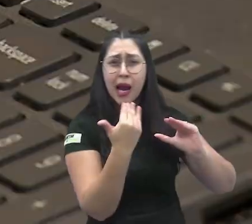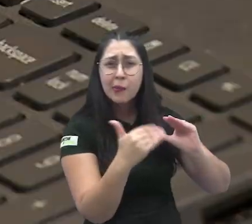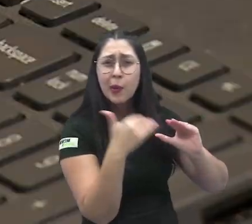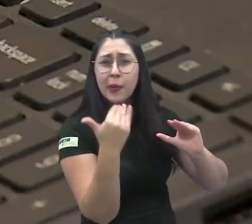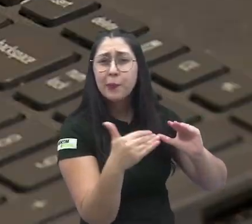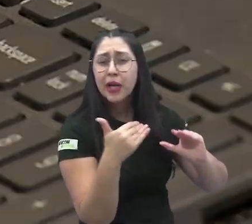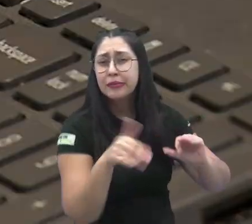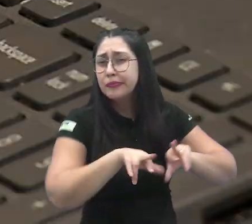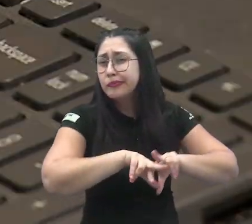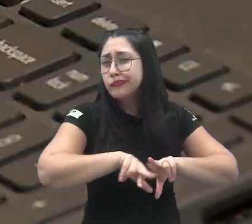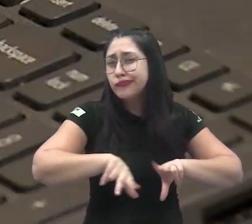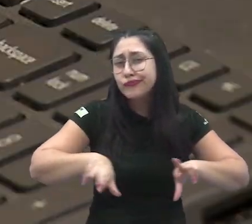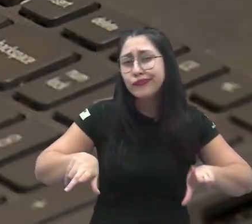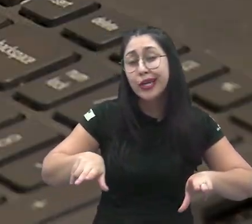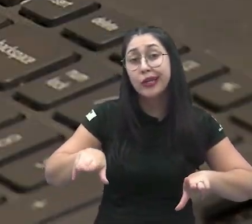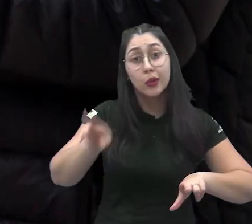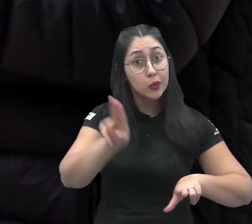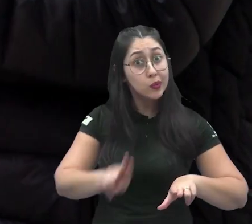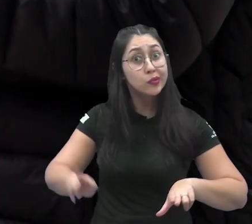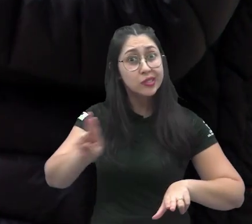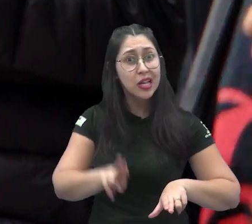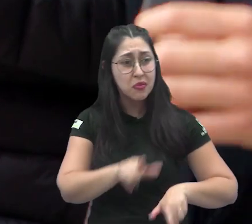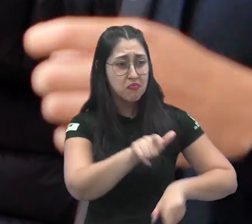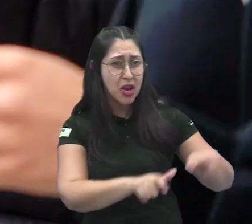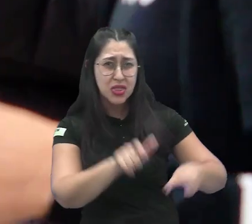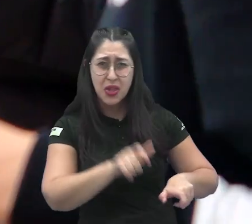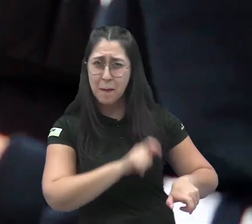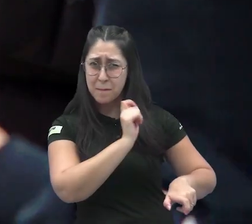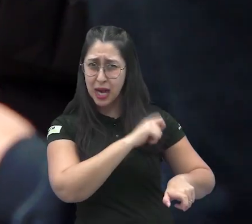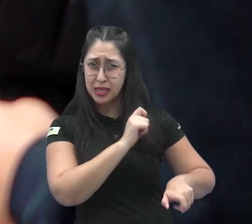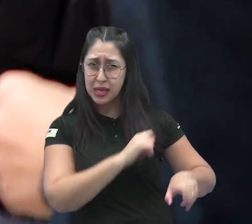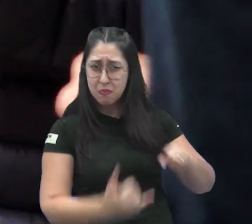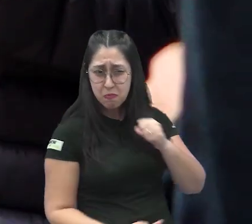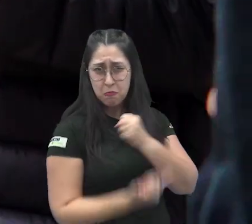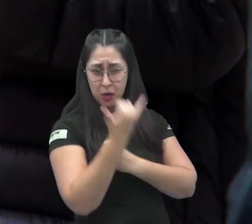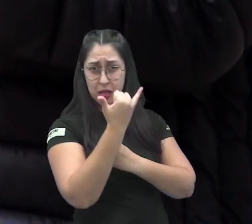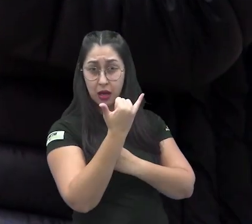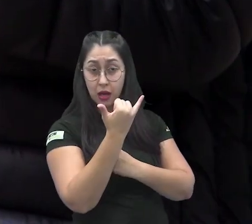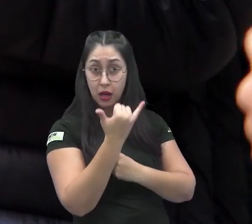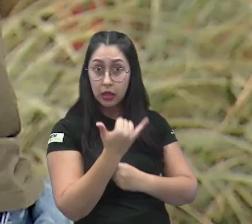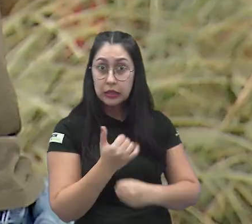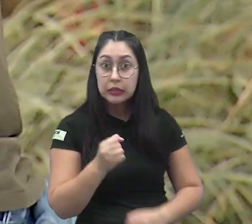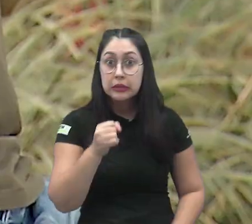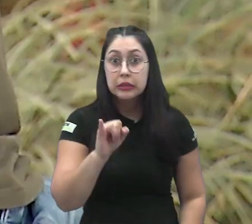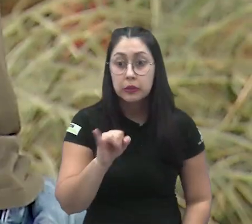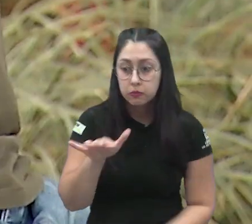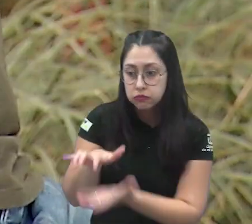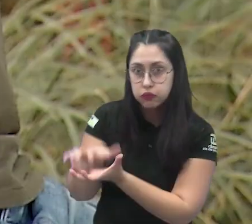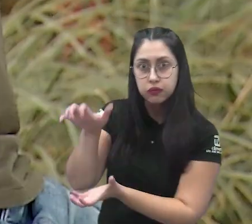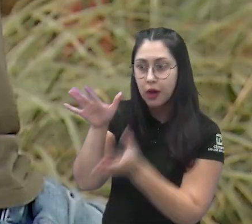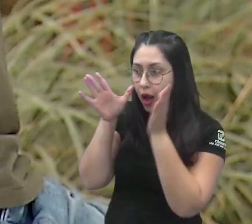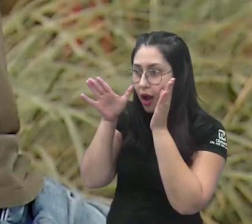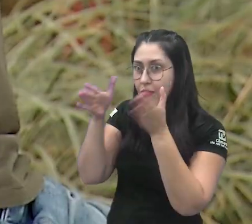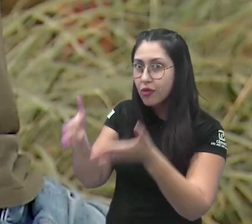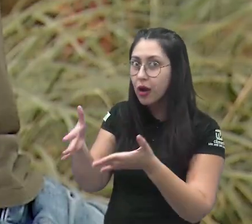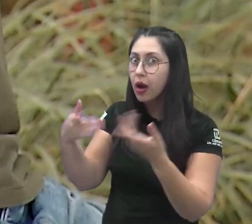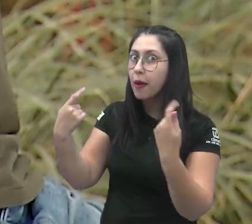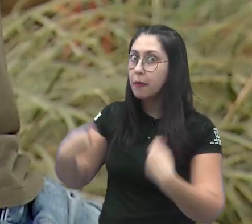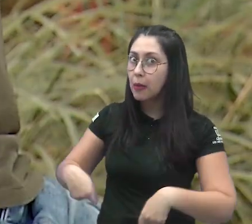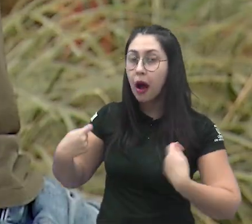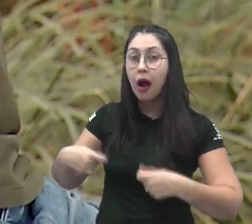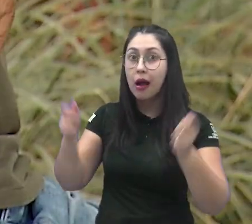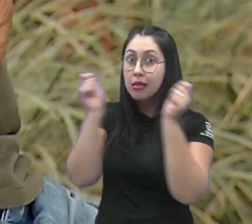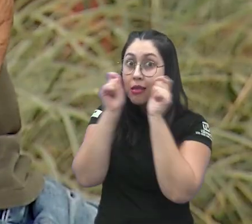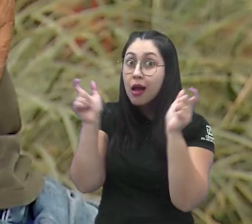ligações, e-mails e outros mecanismos são usados por golpistas para enganar as vítimas. E quando o alvo são os idosos,